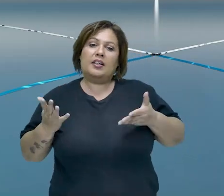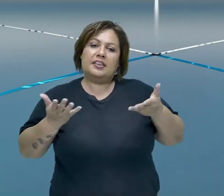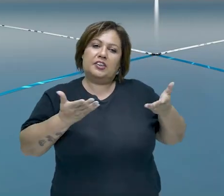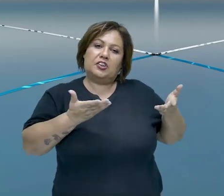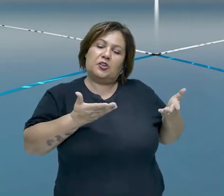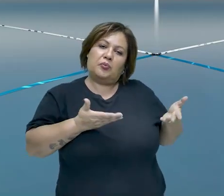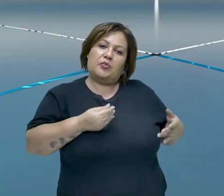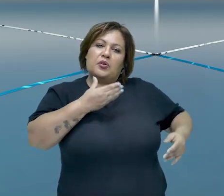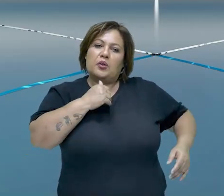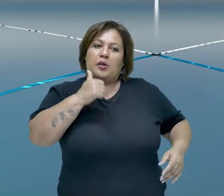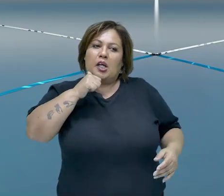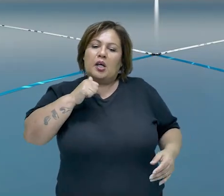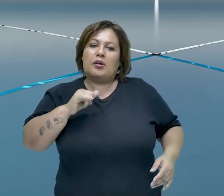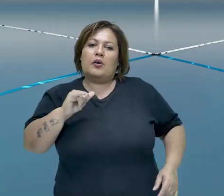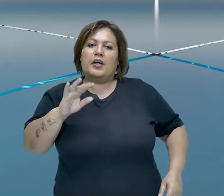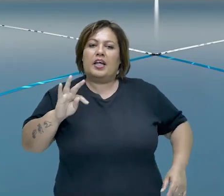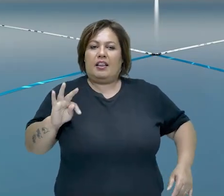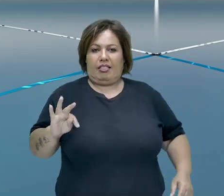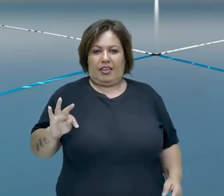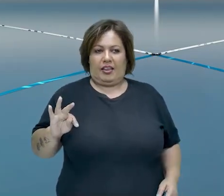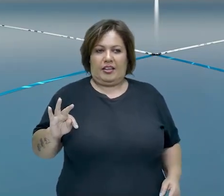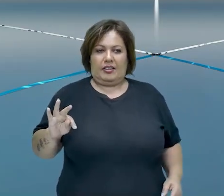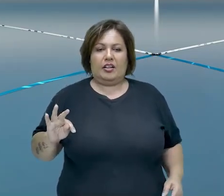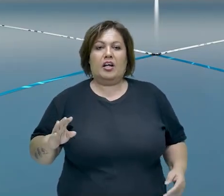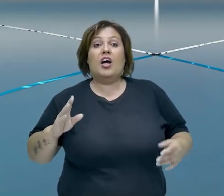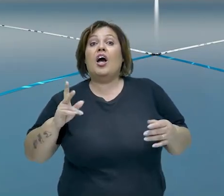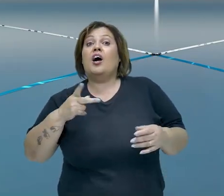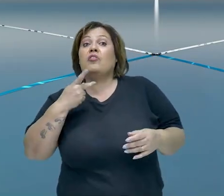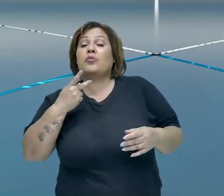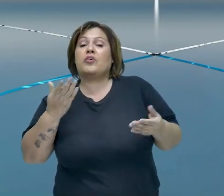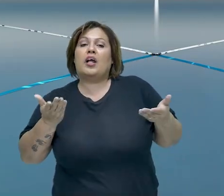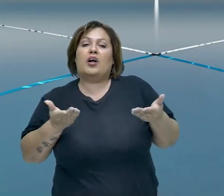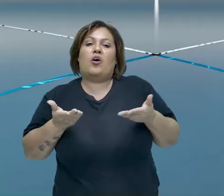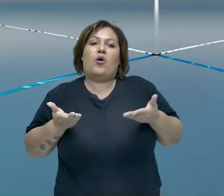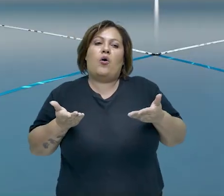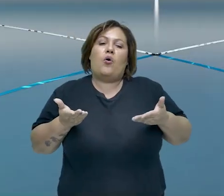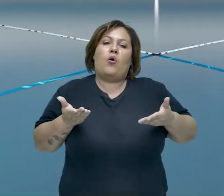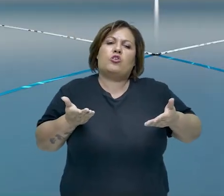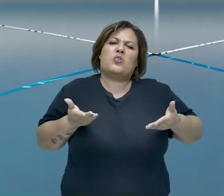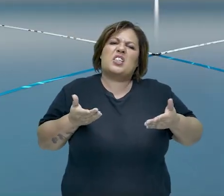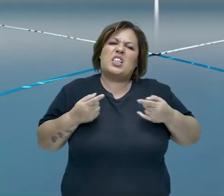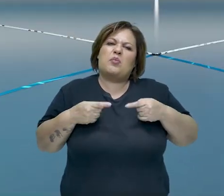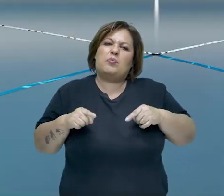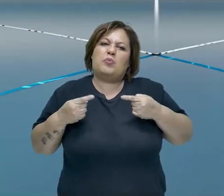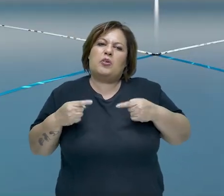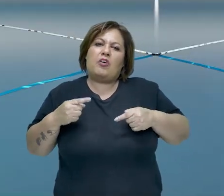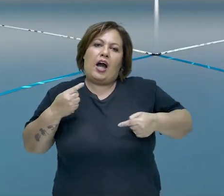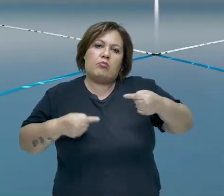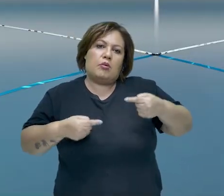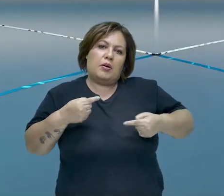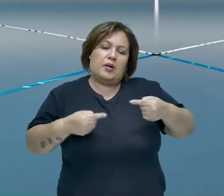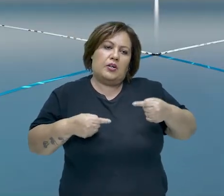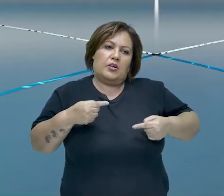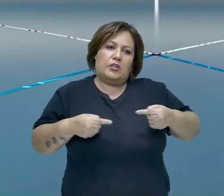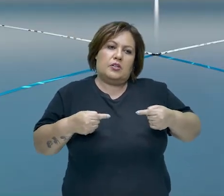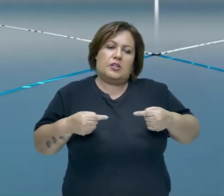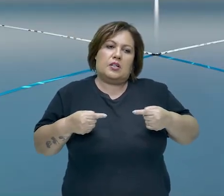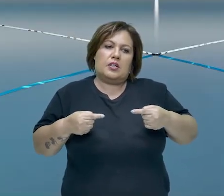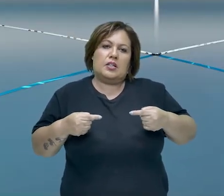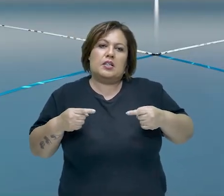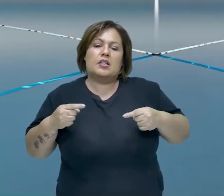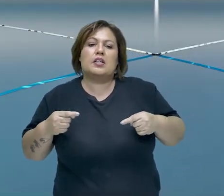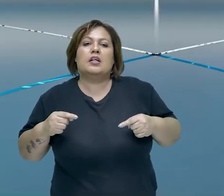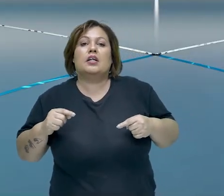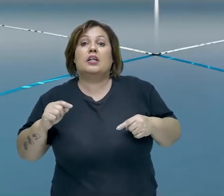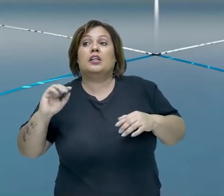Olá, sejam bem-vindos e bem-vindas ao Inteiro Teor. Vamos falar hoje de uma questão que sempre provoca discussões, seja numa